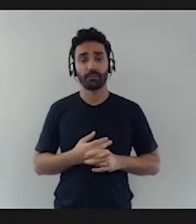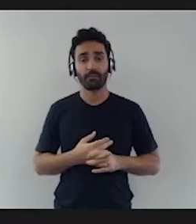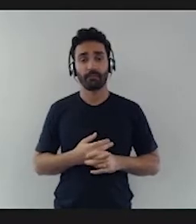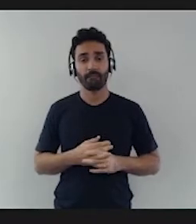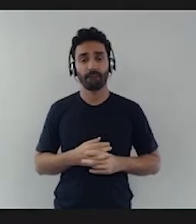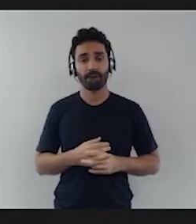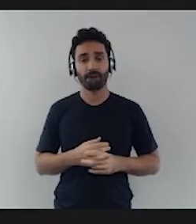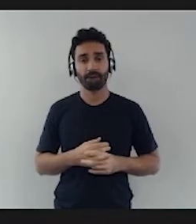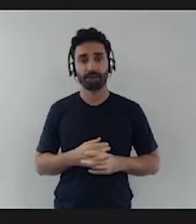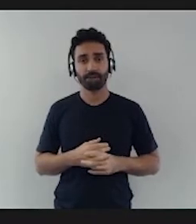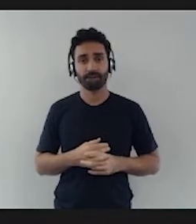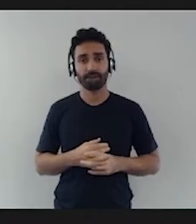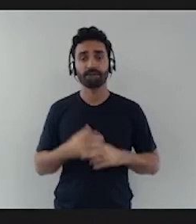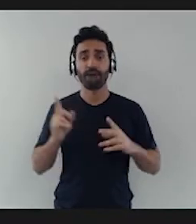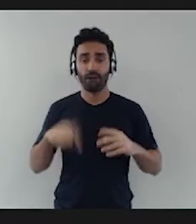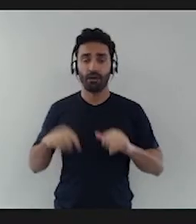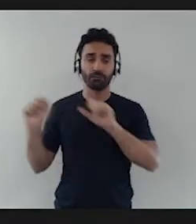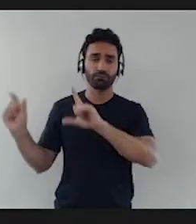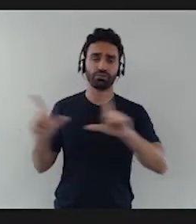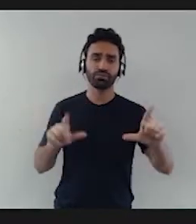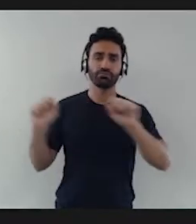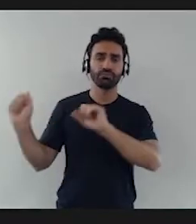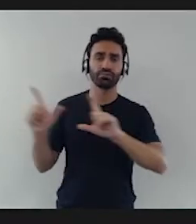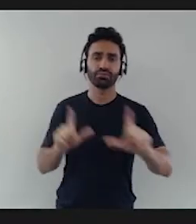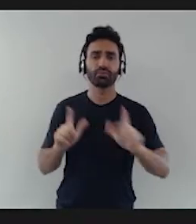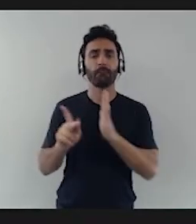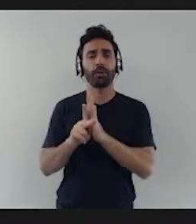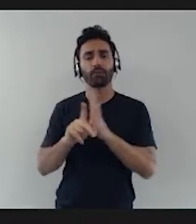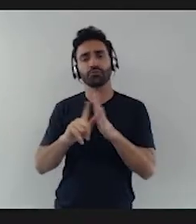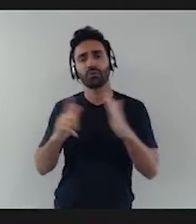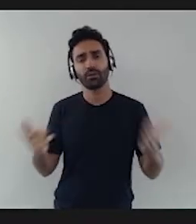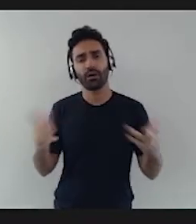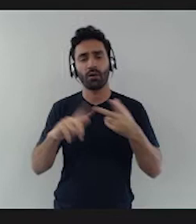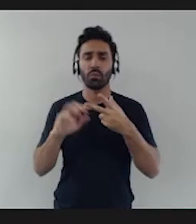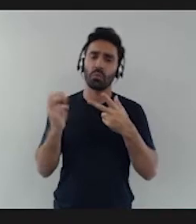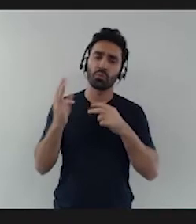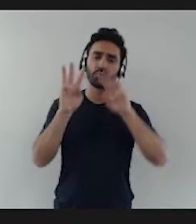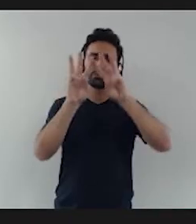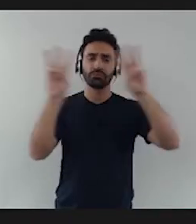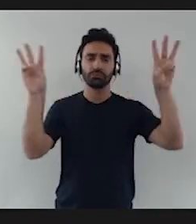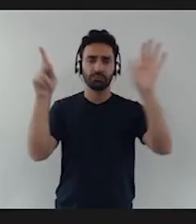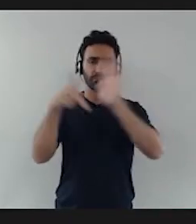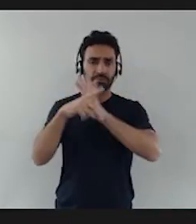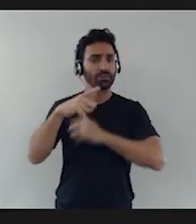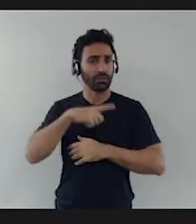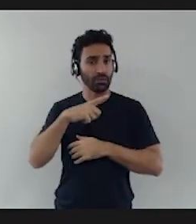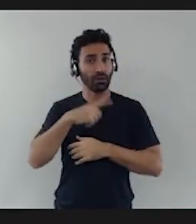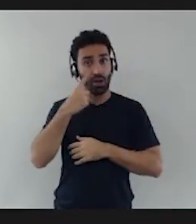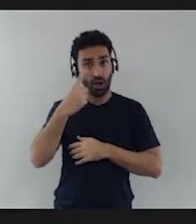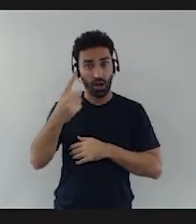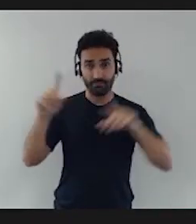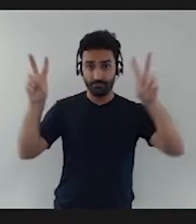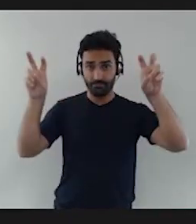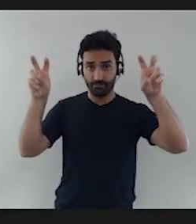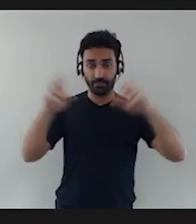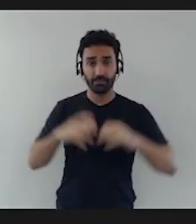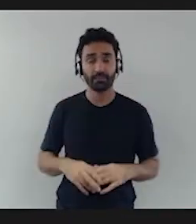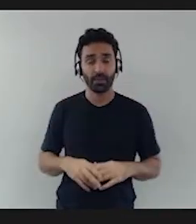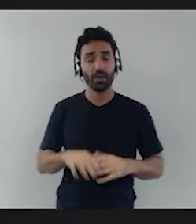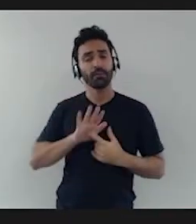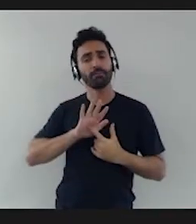gente... São manchetes de jornais, de sites, enfim, que